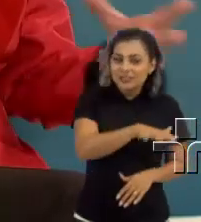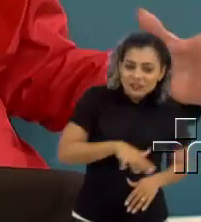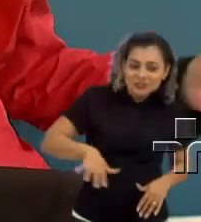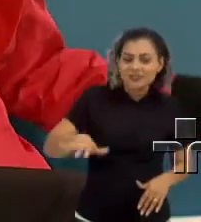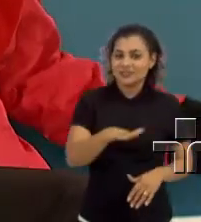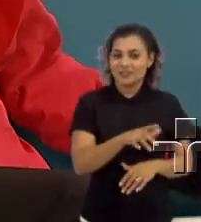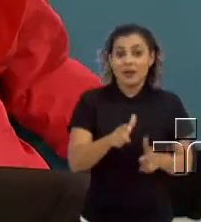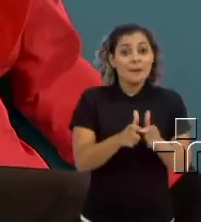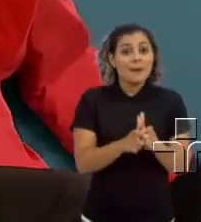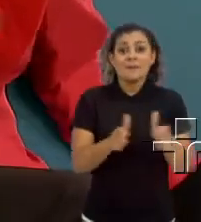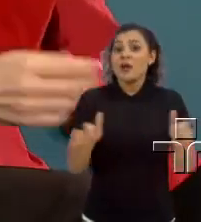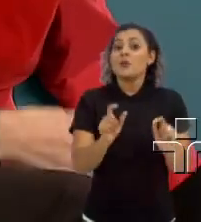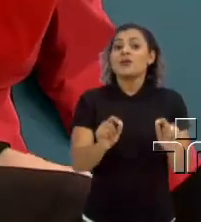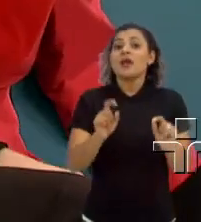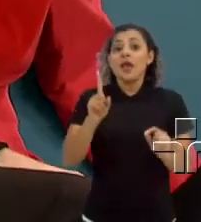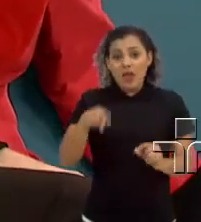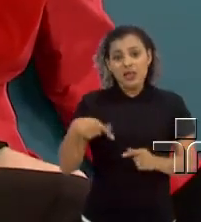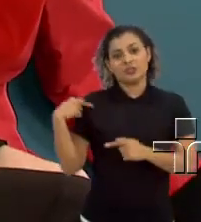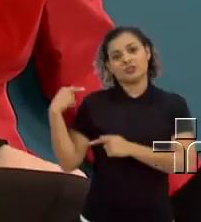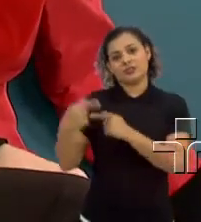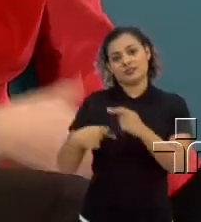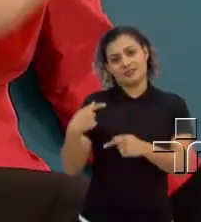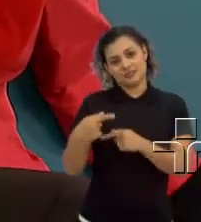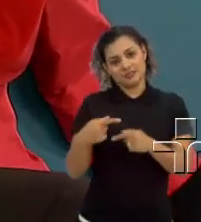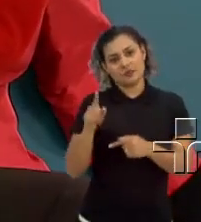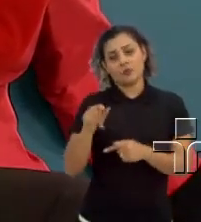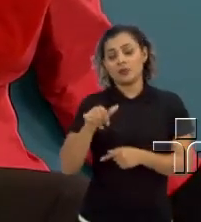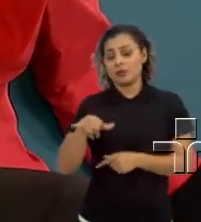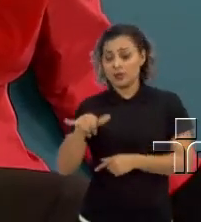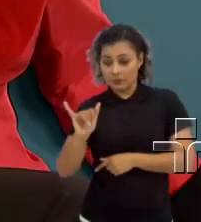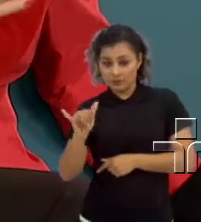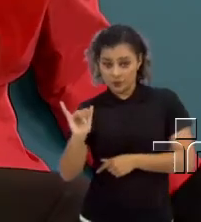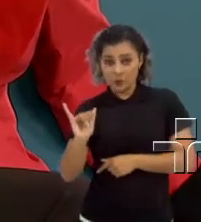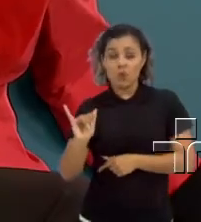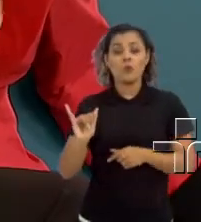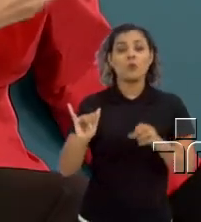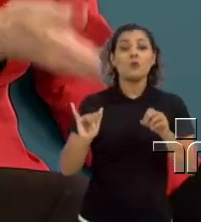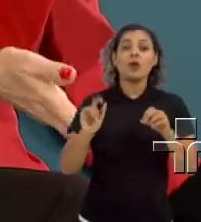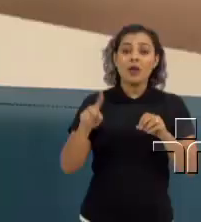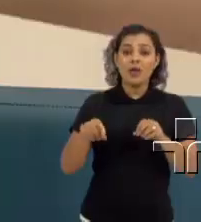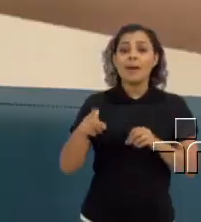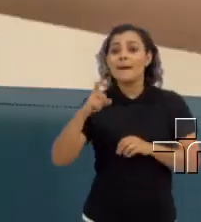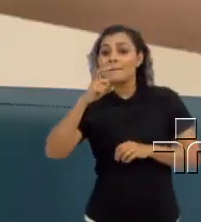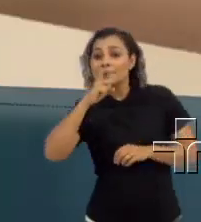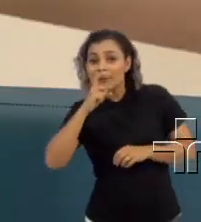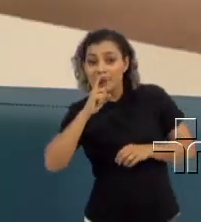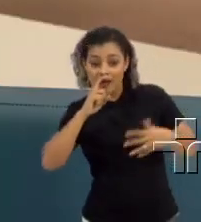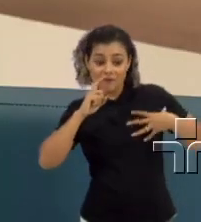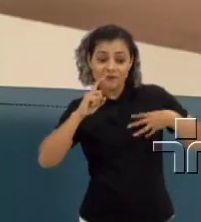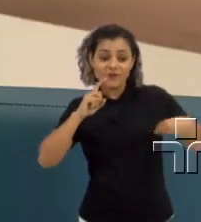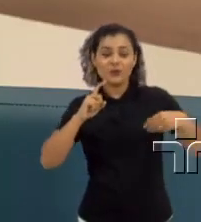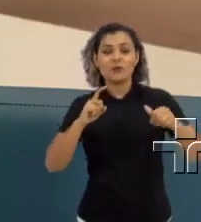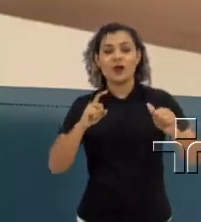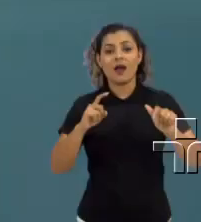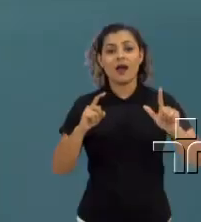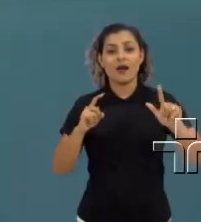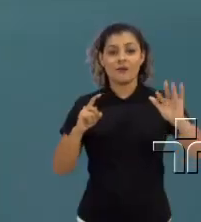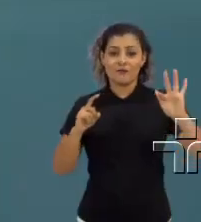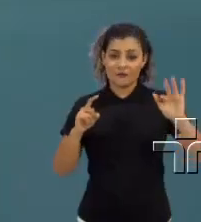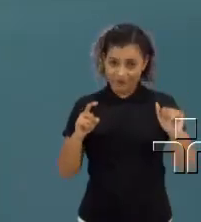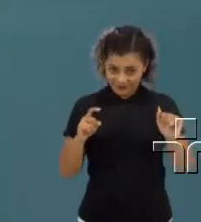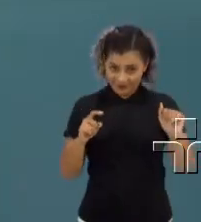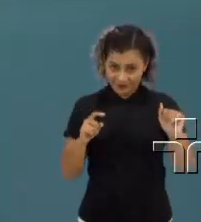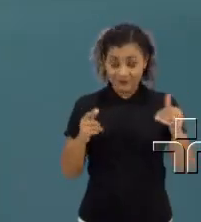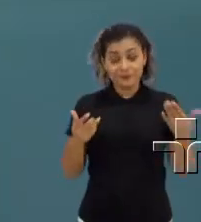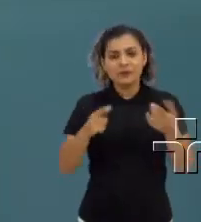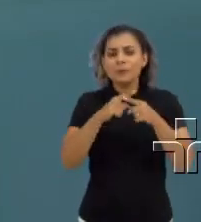a grande maioria é dessa geração, né? Os Y ou os milênios são os pais dos alfas, né?